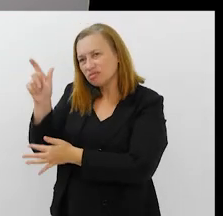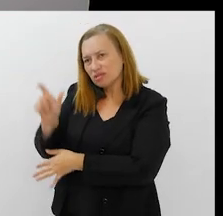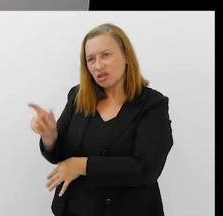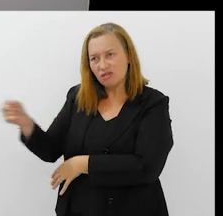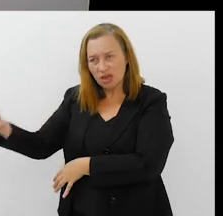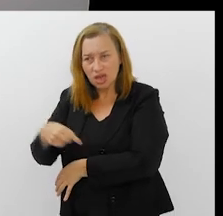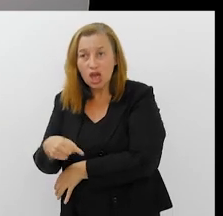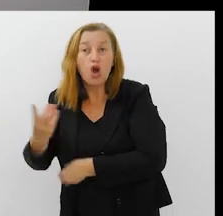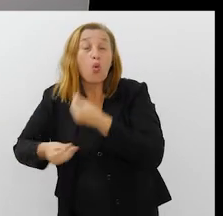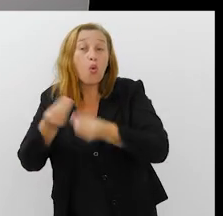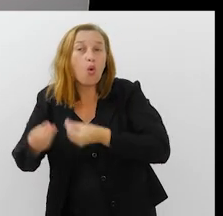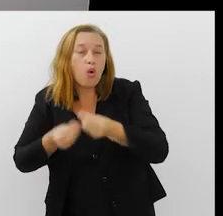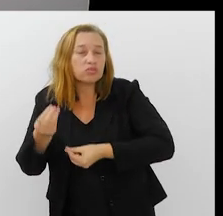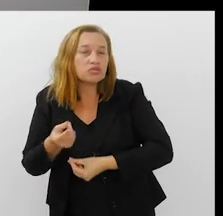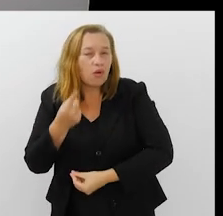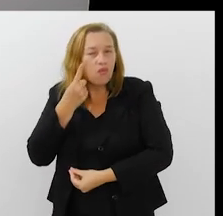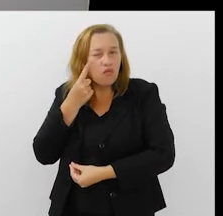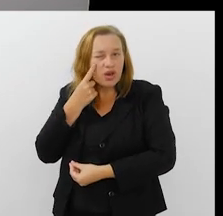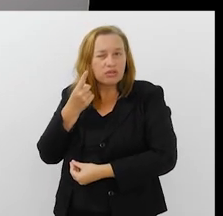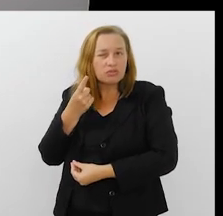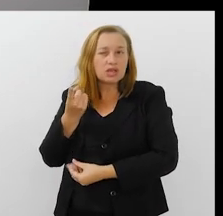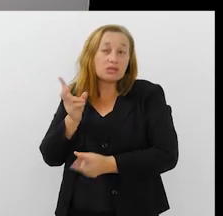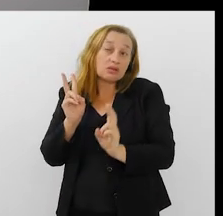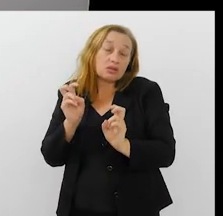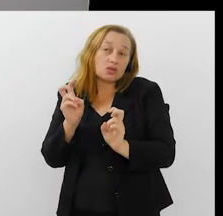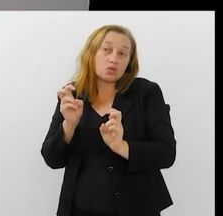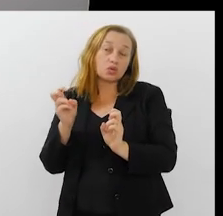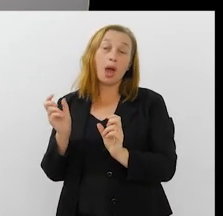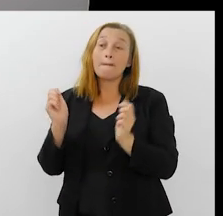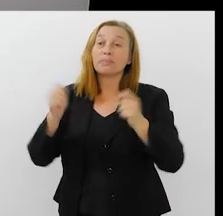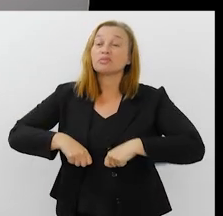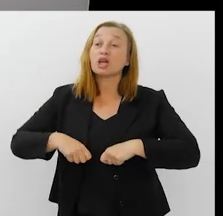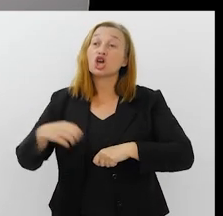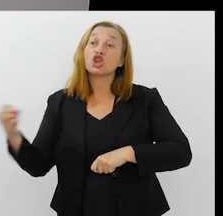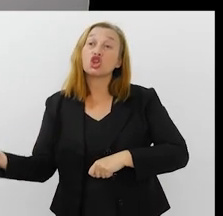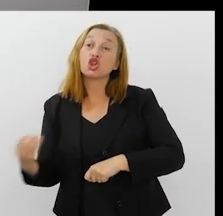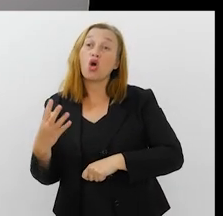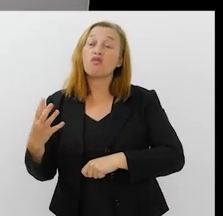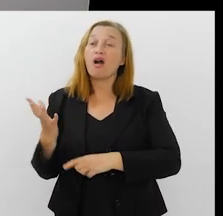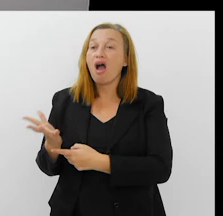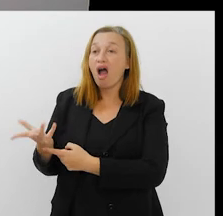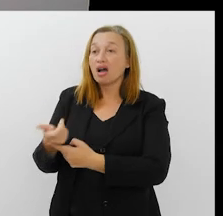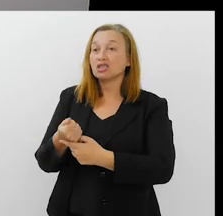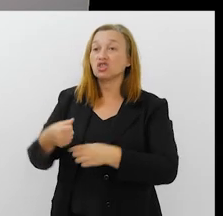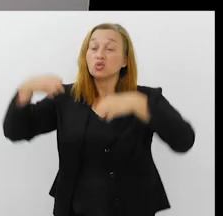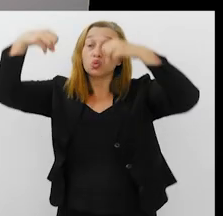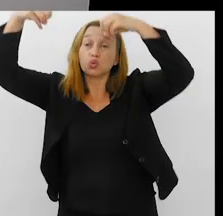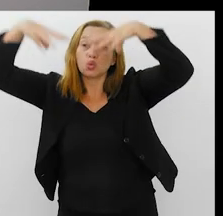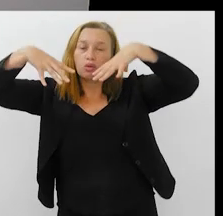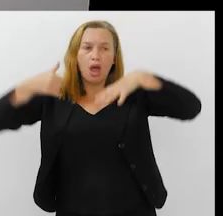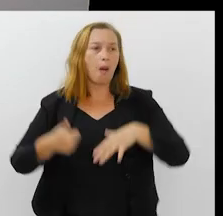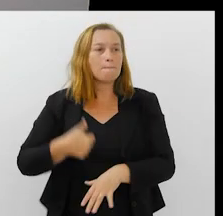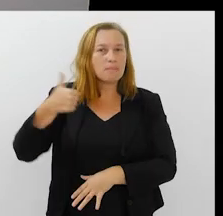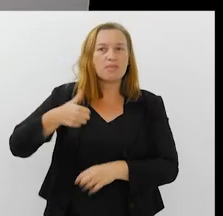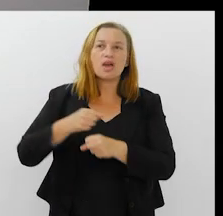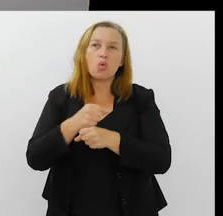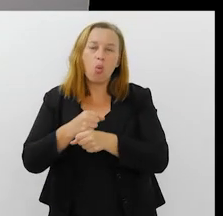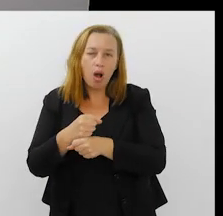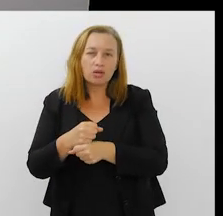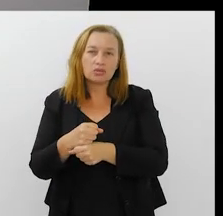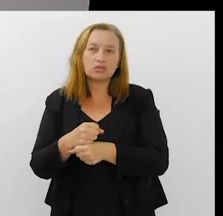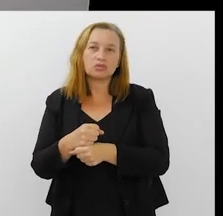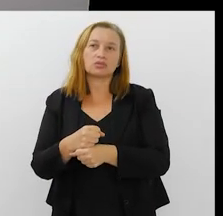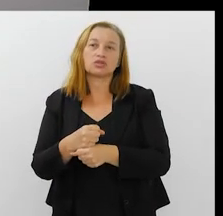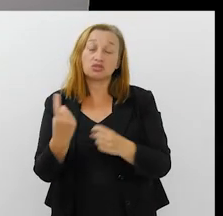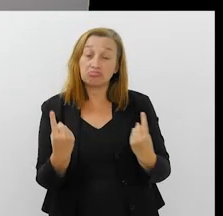artistas que vêm aqui. Como é que vocês estão encarando essa questão da nova possibilidade artística que é a iluminação? Vai ser o primeiro ano, né, que a